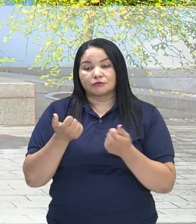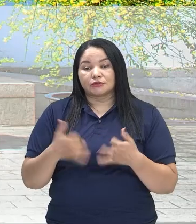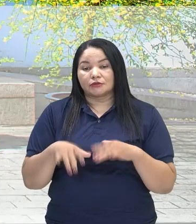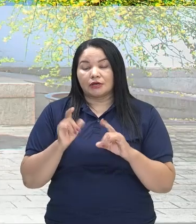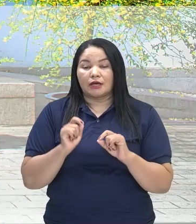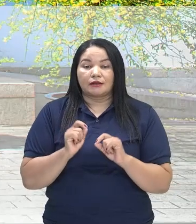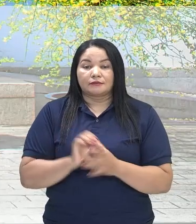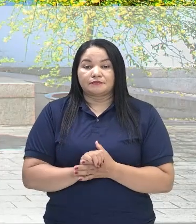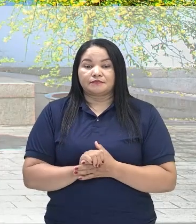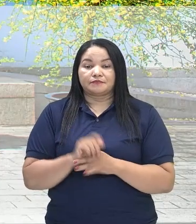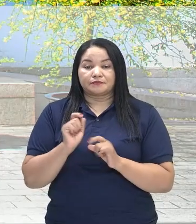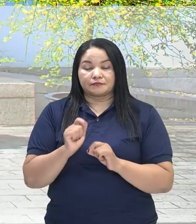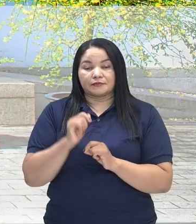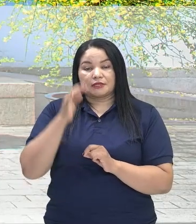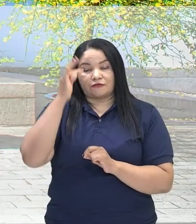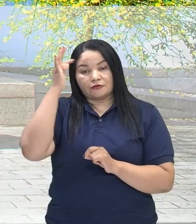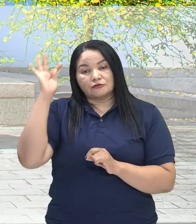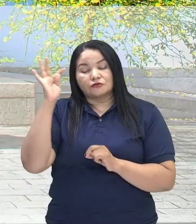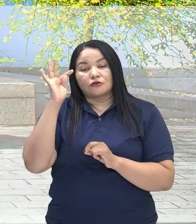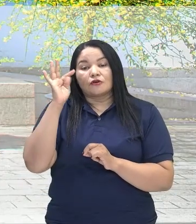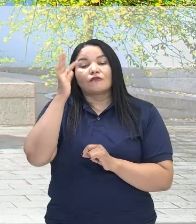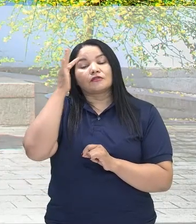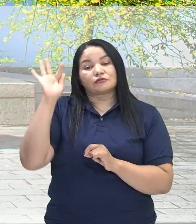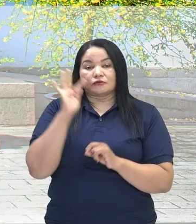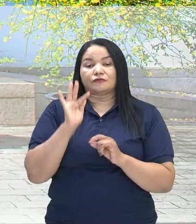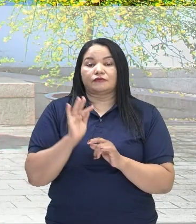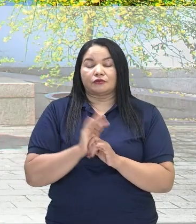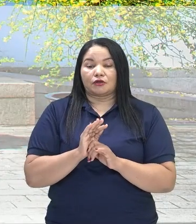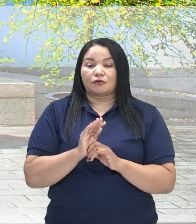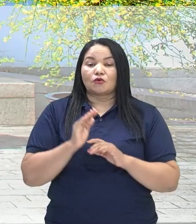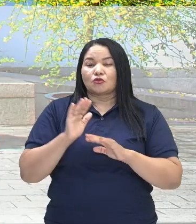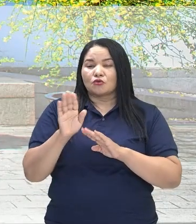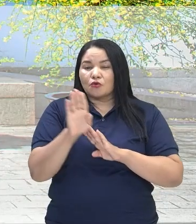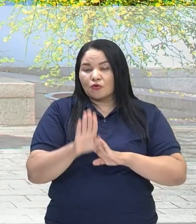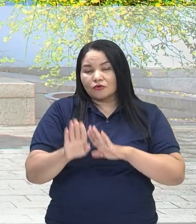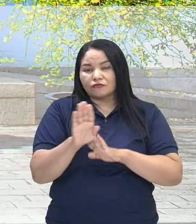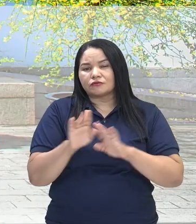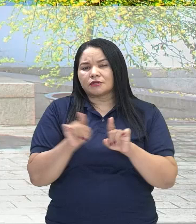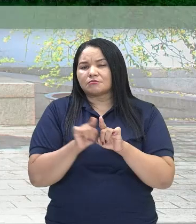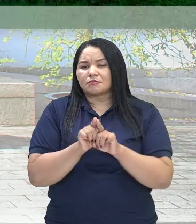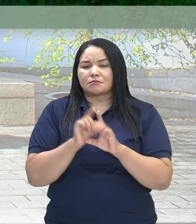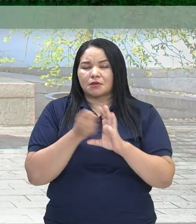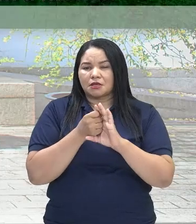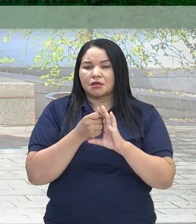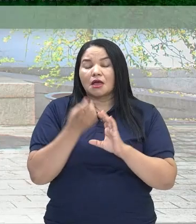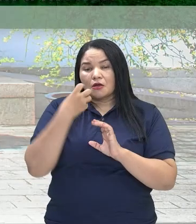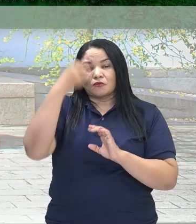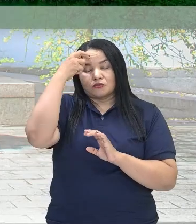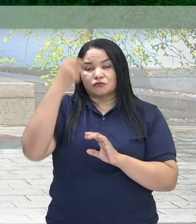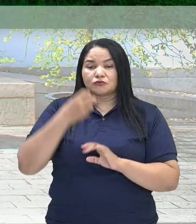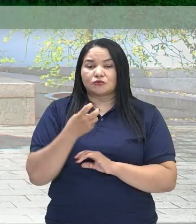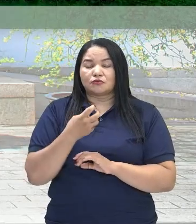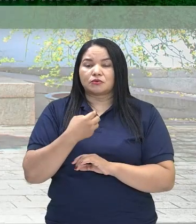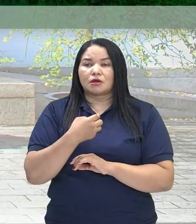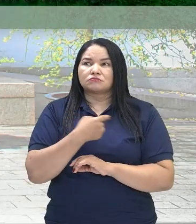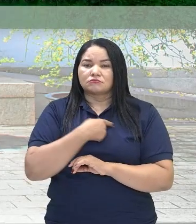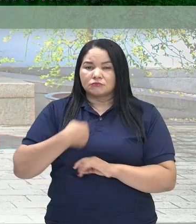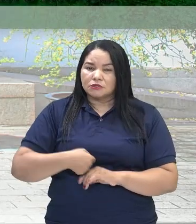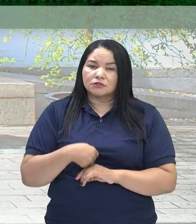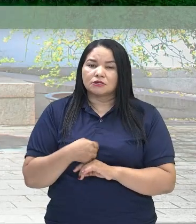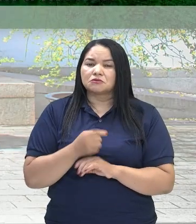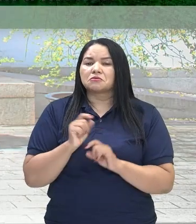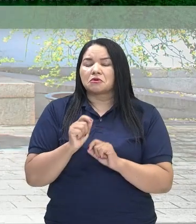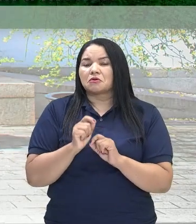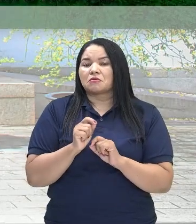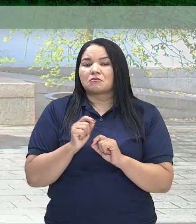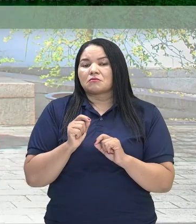da filosofia do Kung Fu e a cultura chinesa, o que será que eles buscam através do Kung Fu?